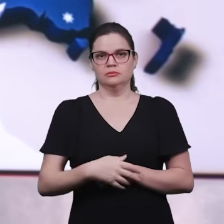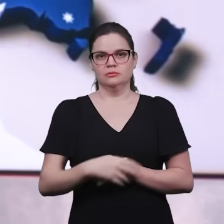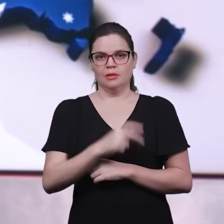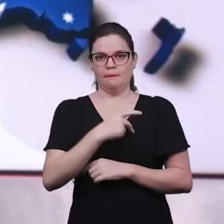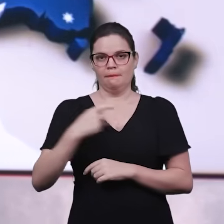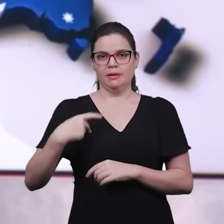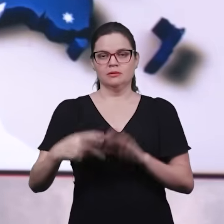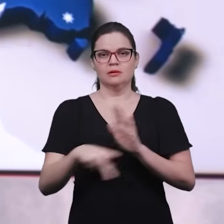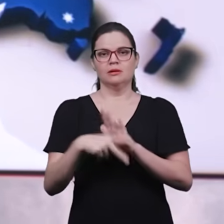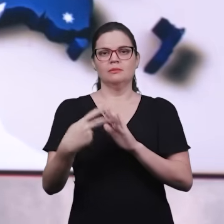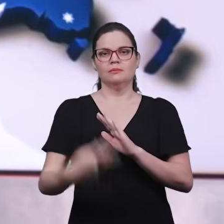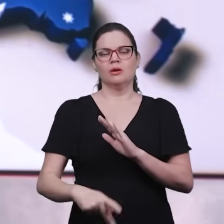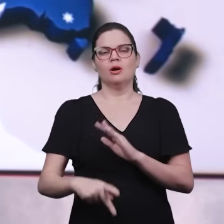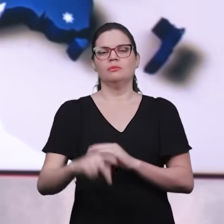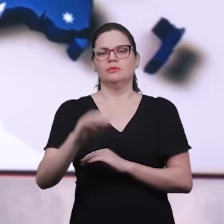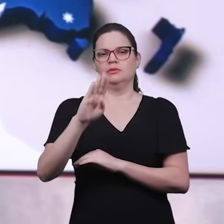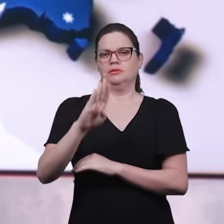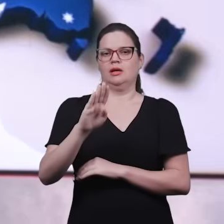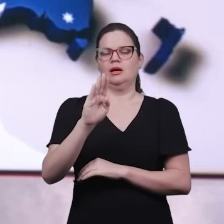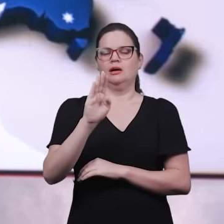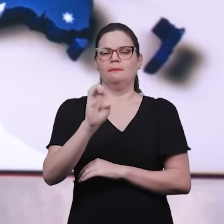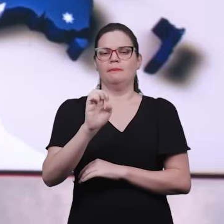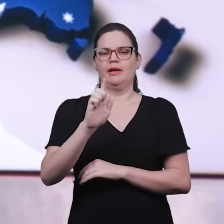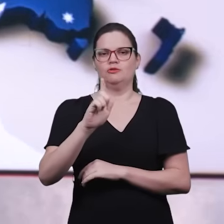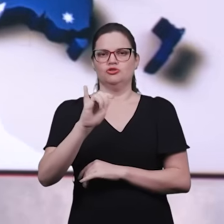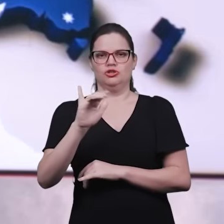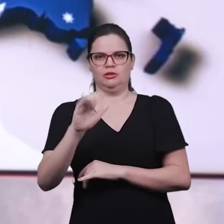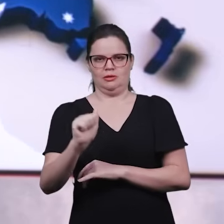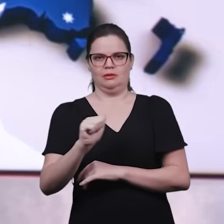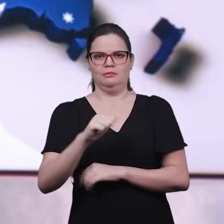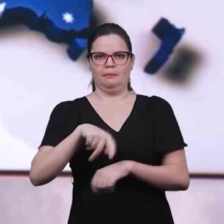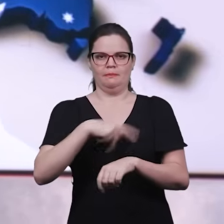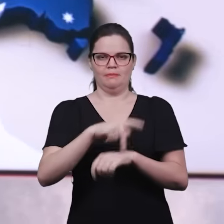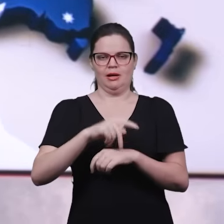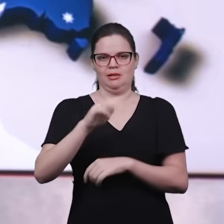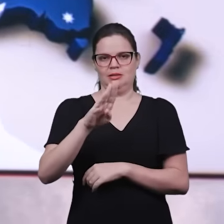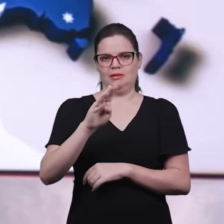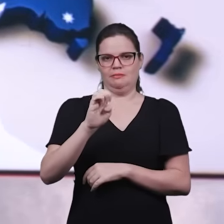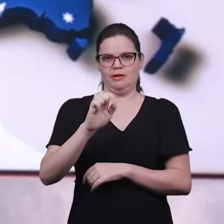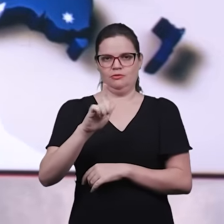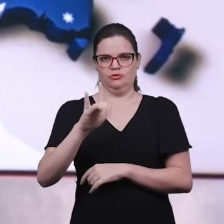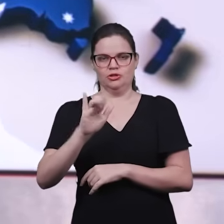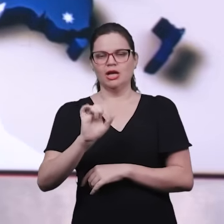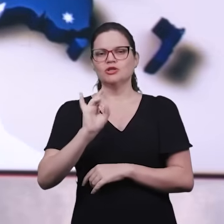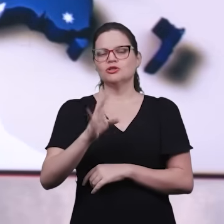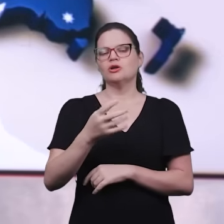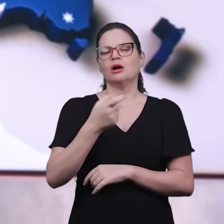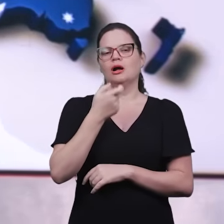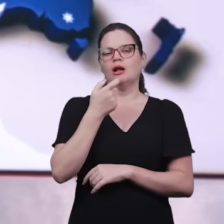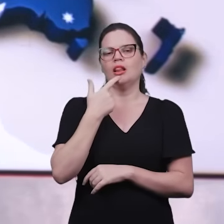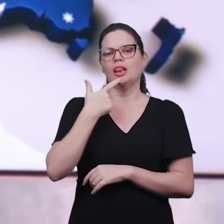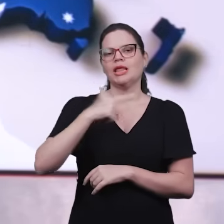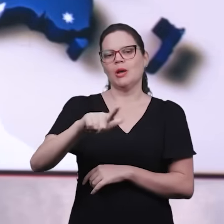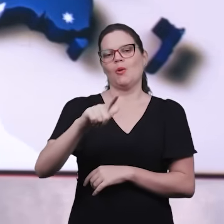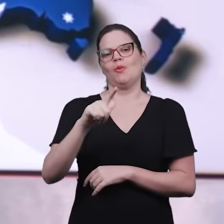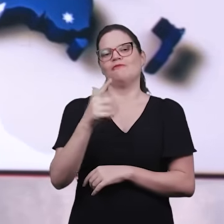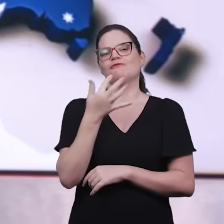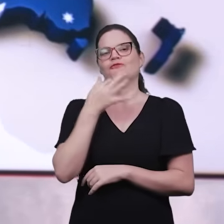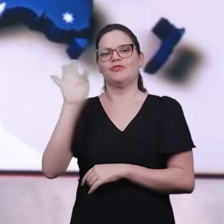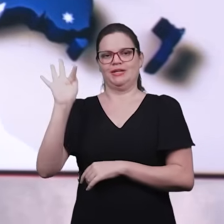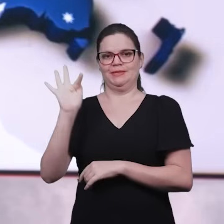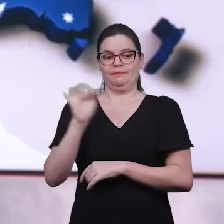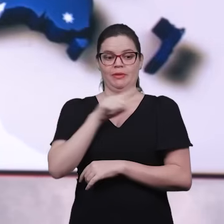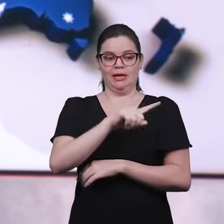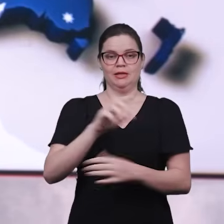pastor belga, da Bélgica, só falava francês, estava junto com um jogador